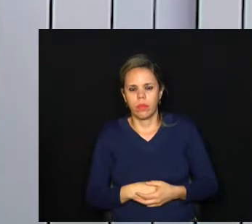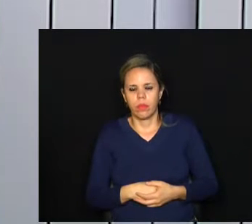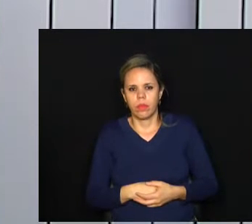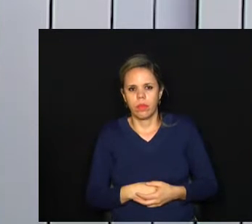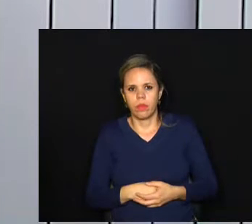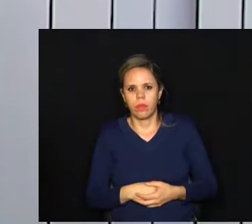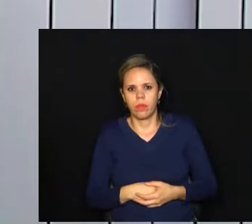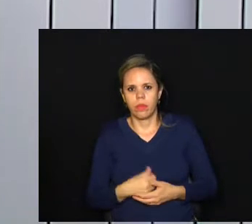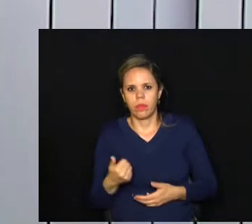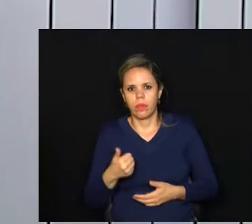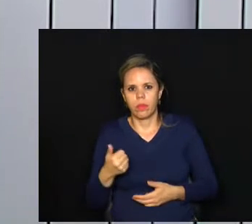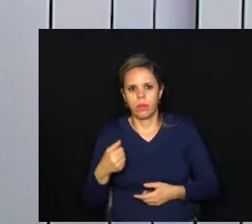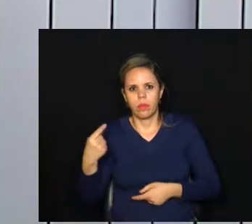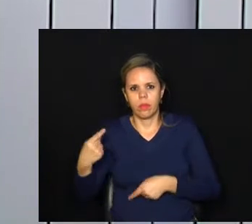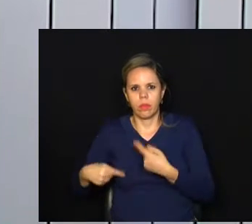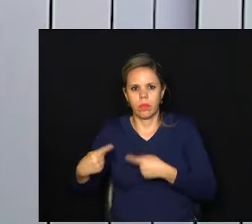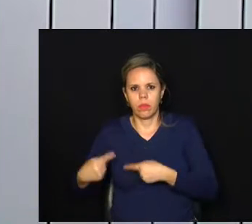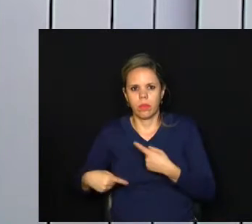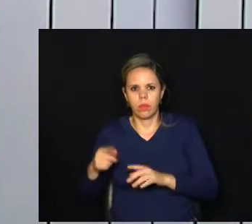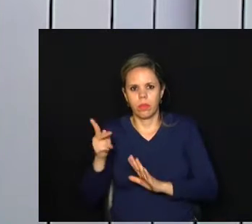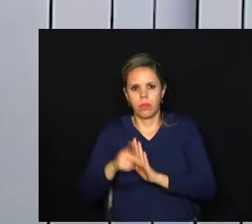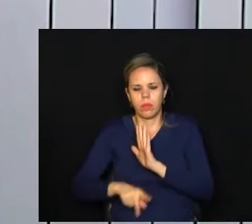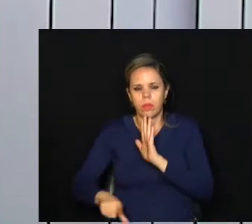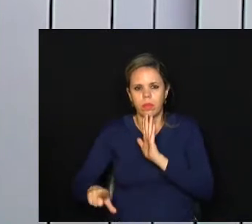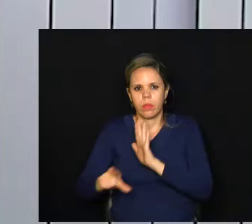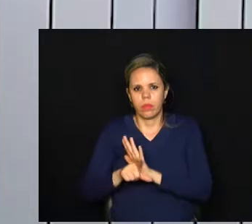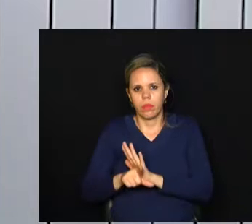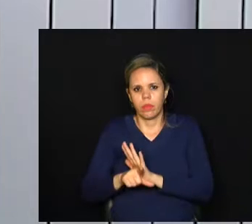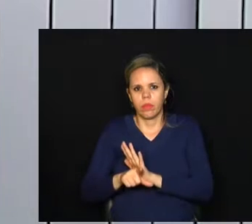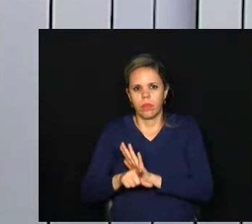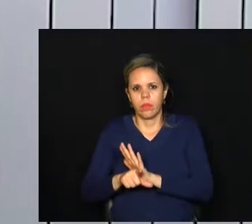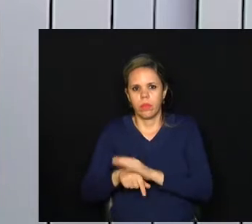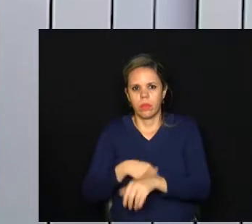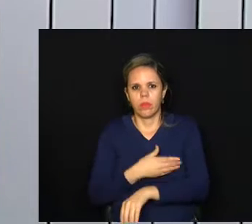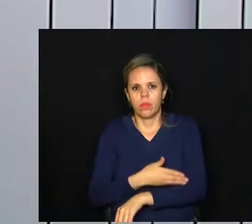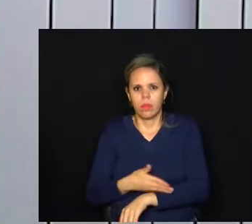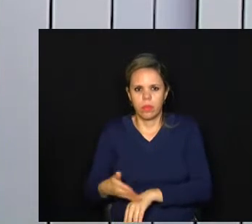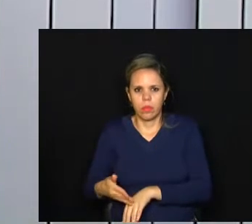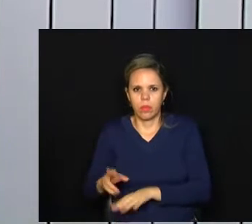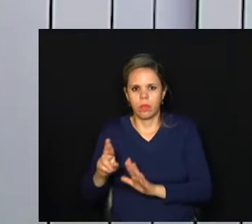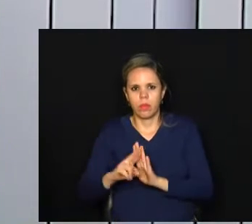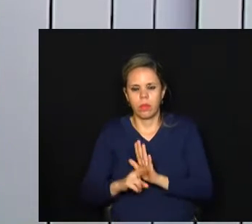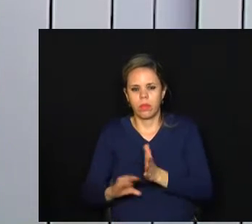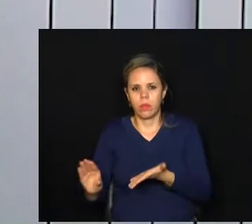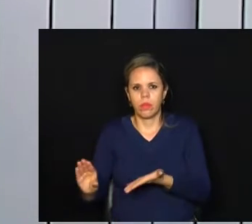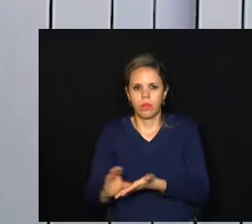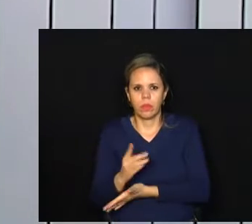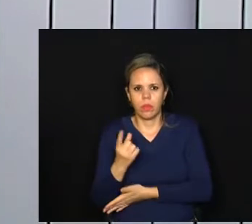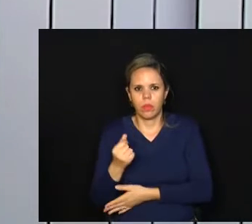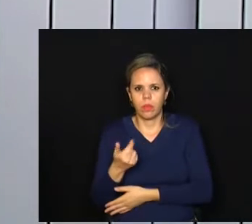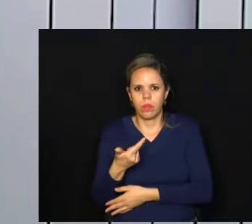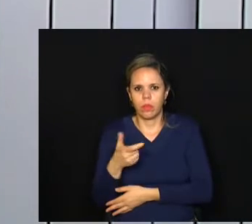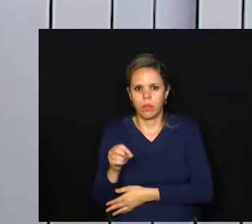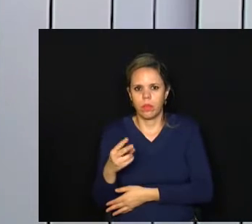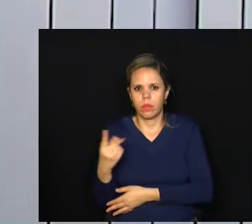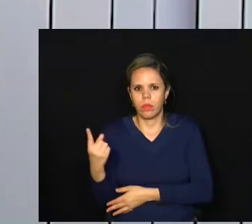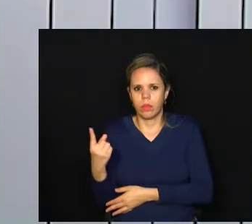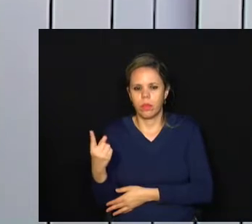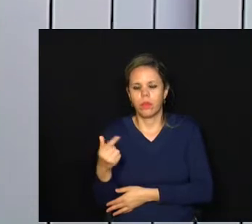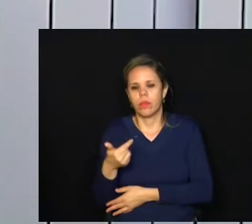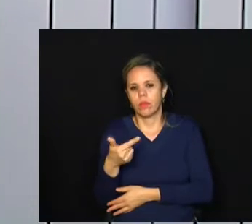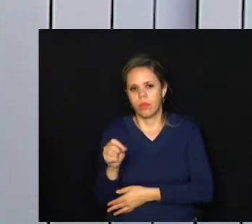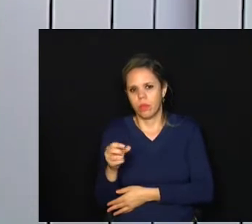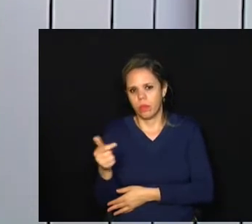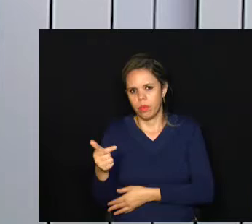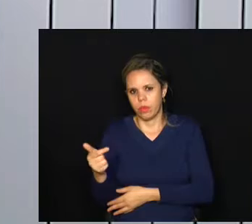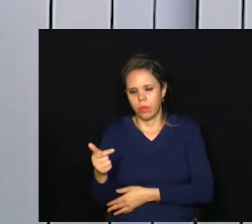está primeira discussão do projeto de lei ordinária sobre as diretrizes orçamentárias para o ano de 2022 e